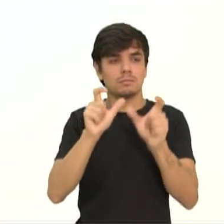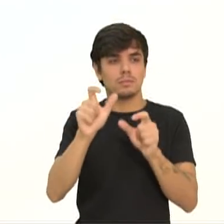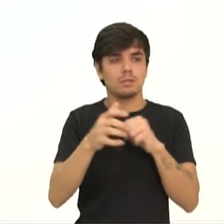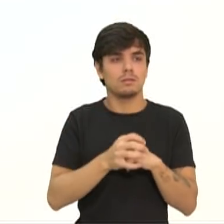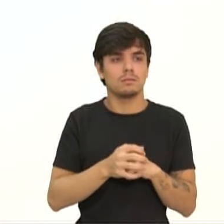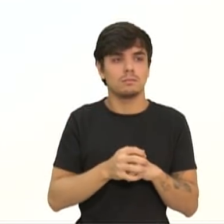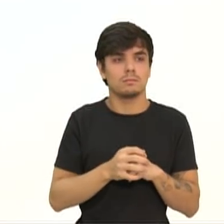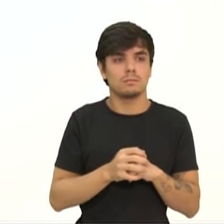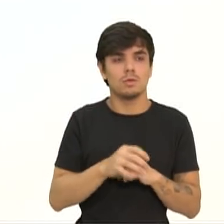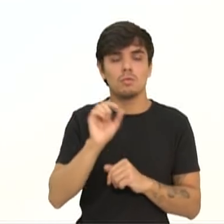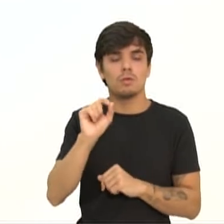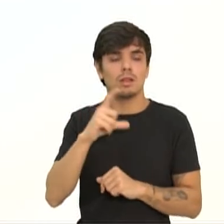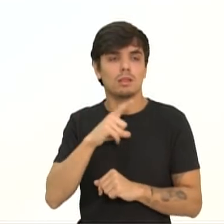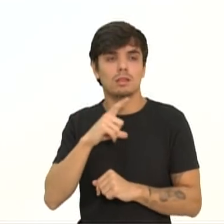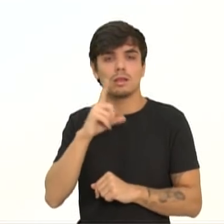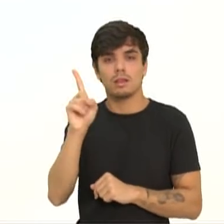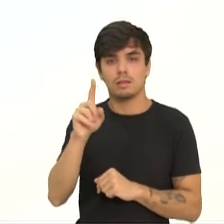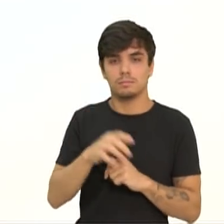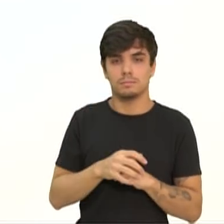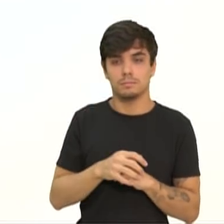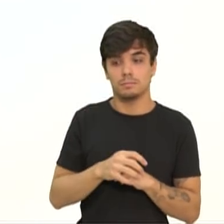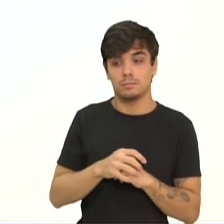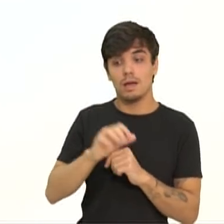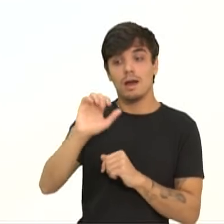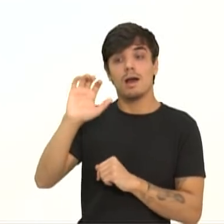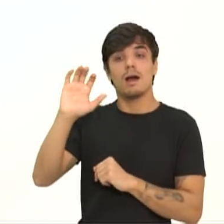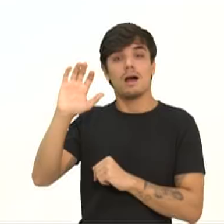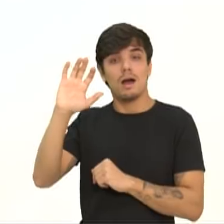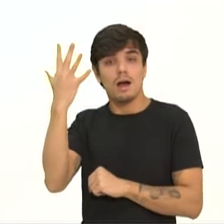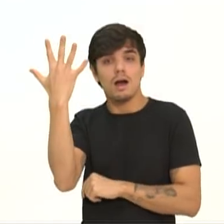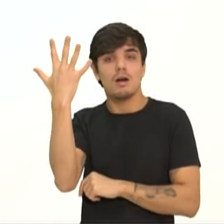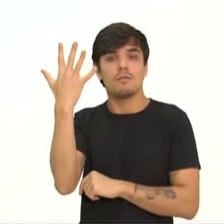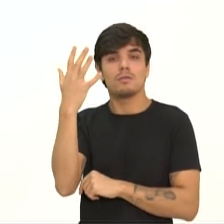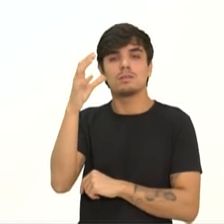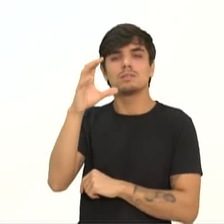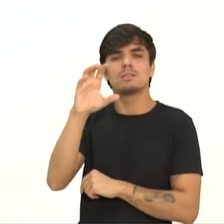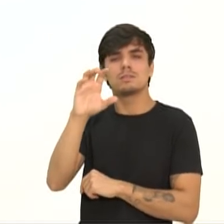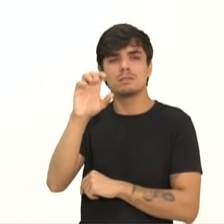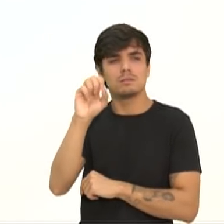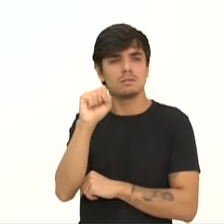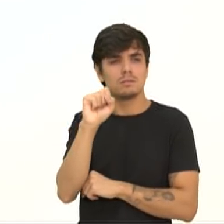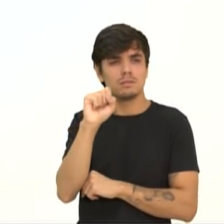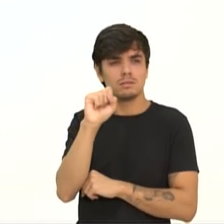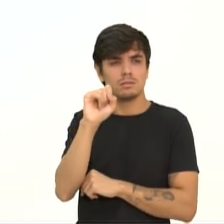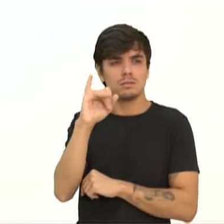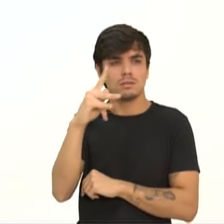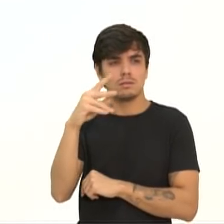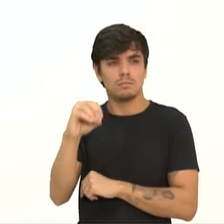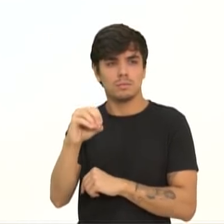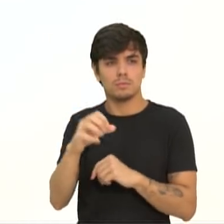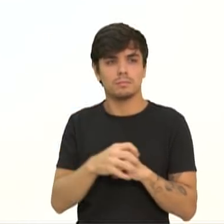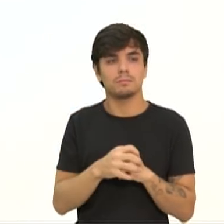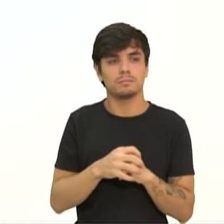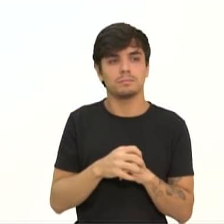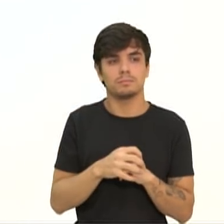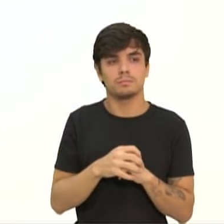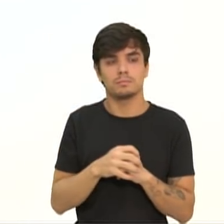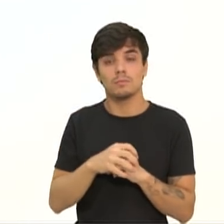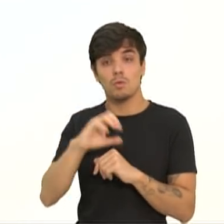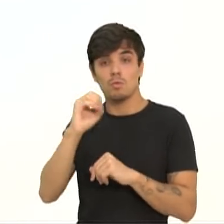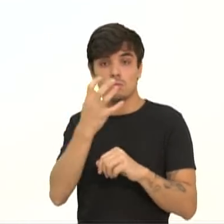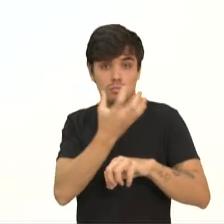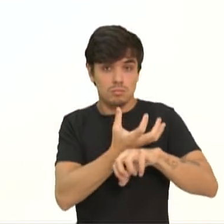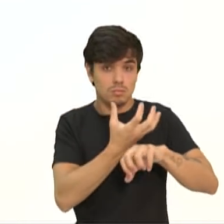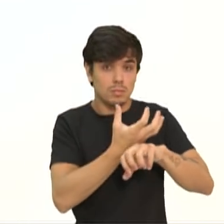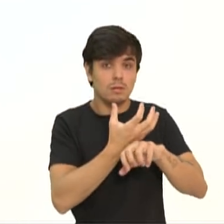lá? Árvores, cipós, ninhos de passarinhos. As palavras destacadas